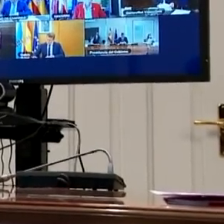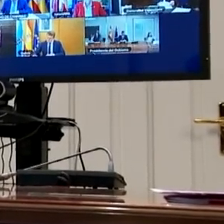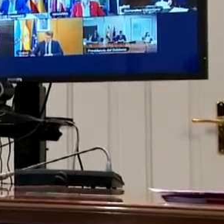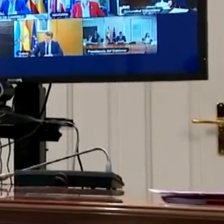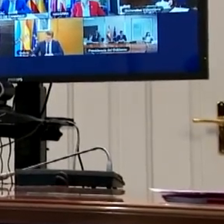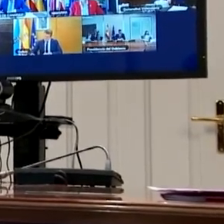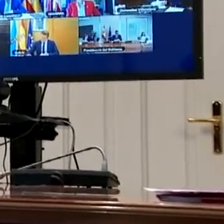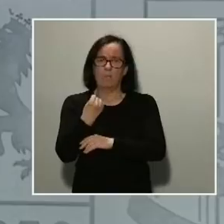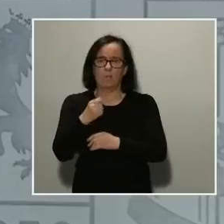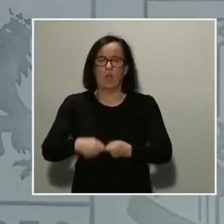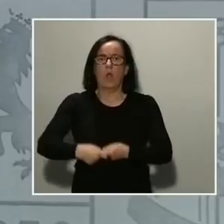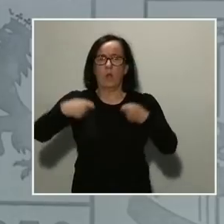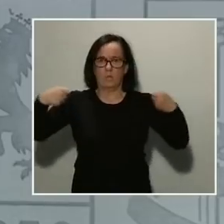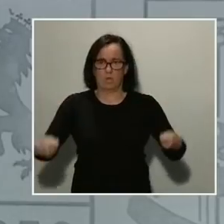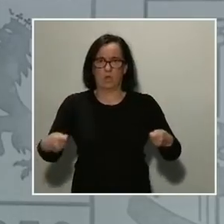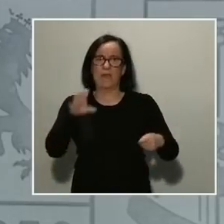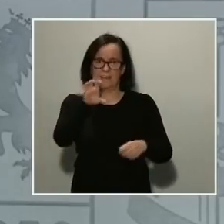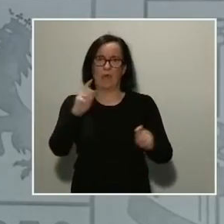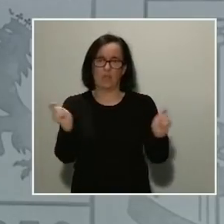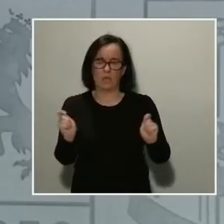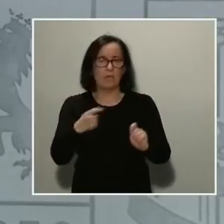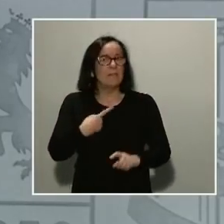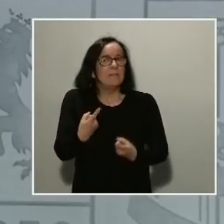das autoridades de saúde